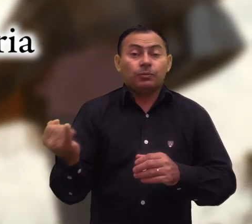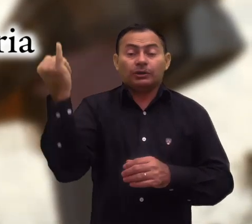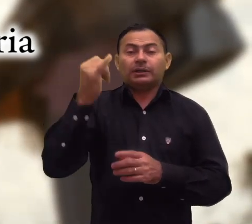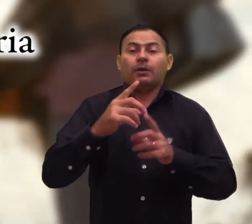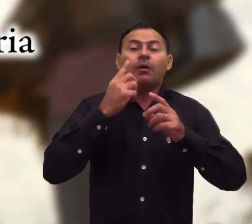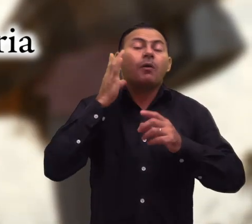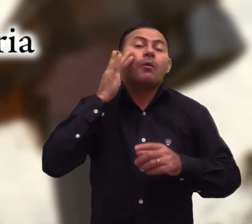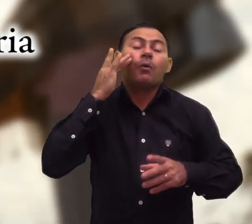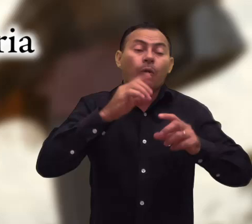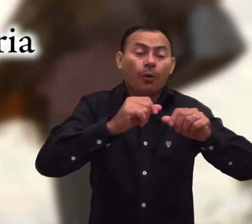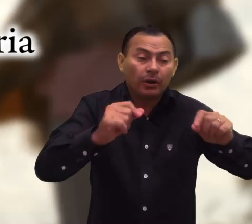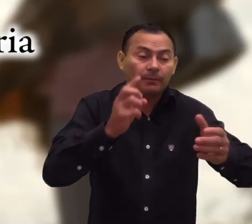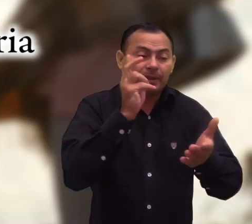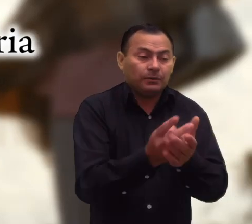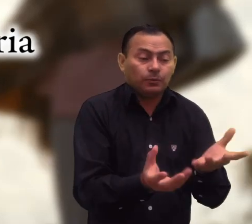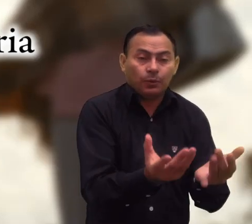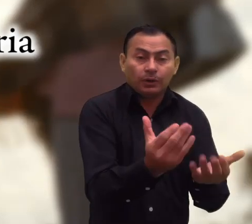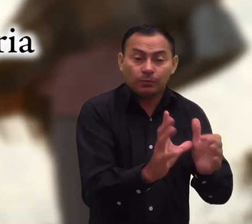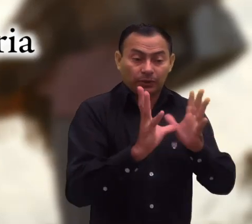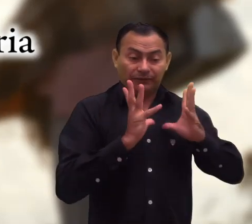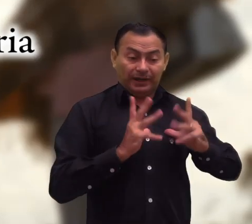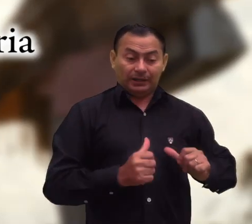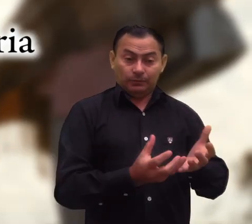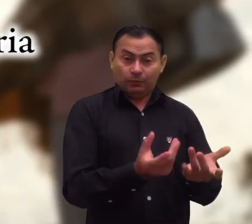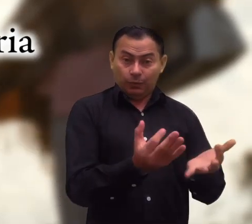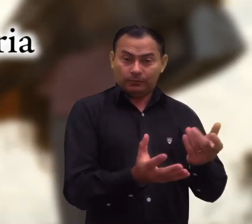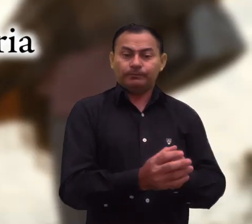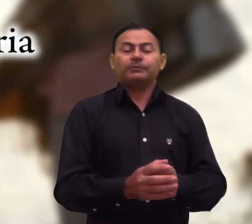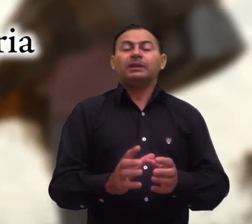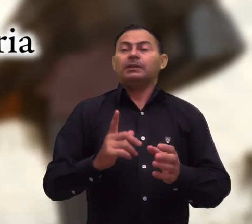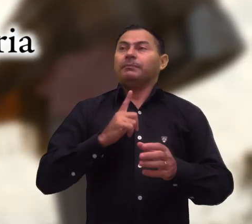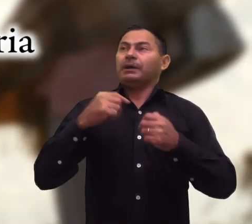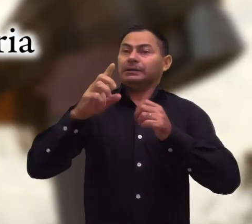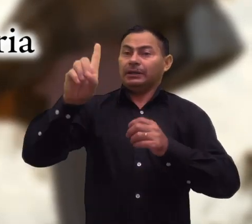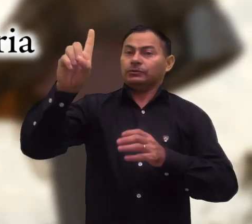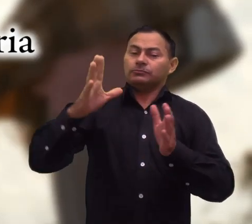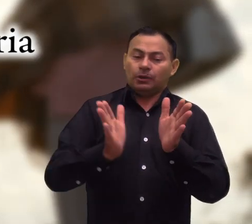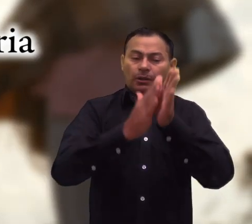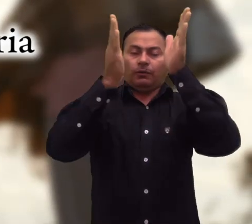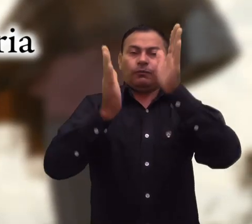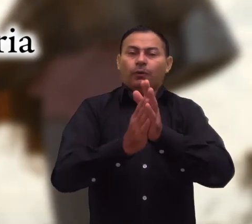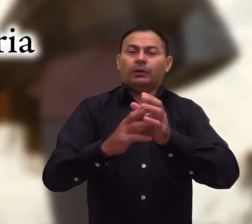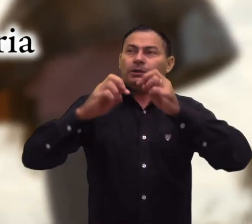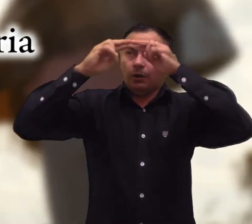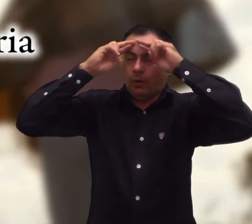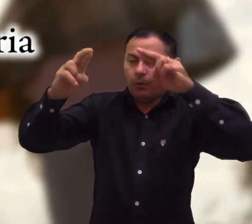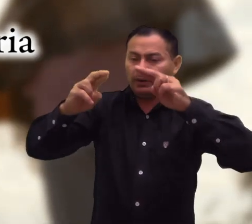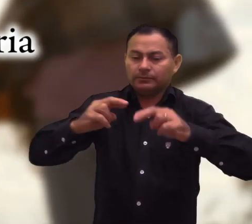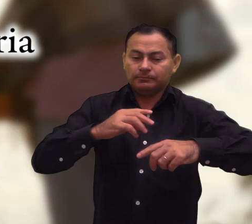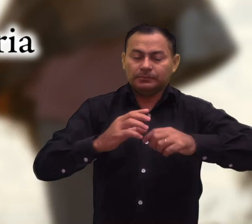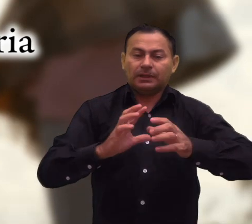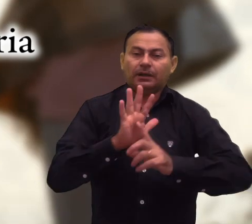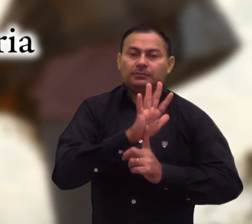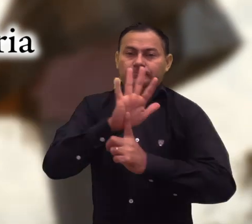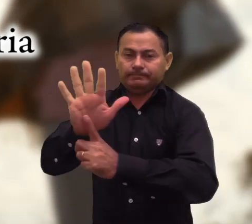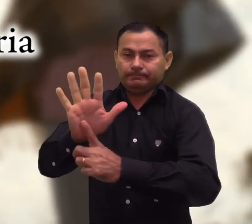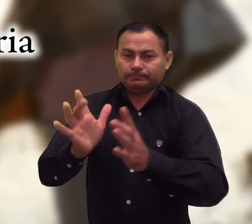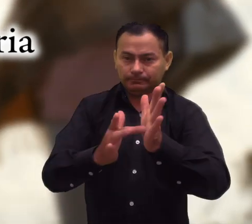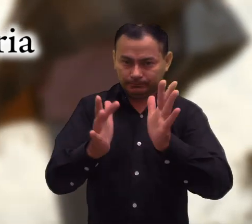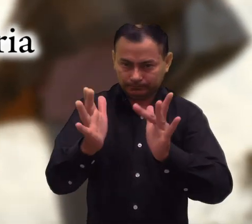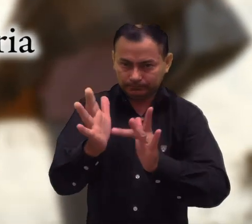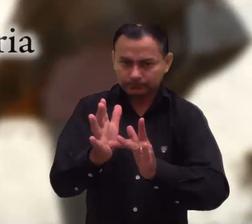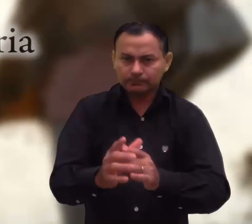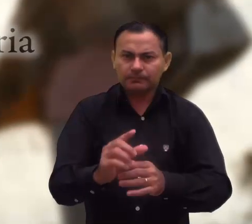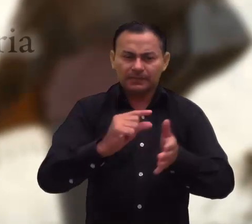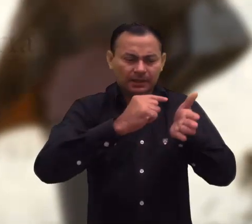mais preciosa do que o ouro perecível, mesmo apurado por fogo, redunde em louvor, glória e honra na revelação de Jesus